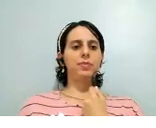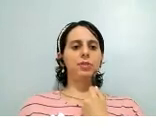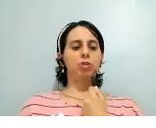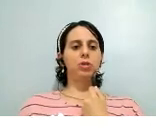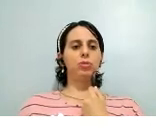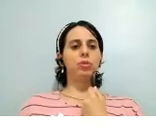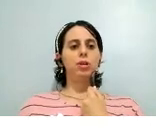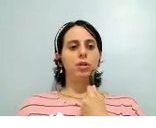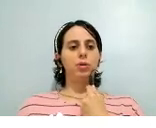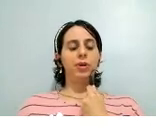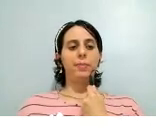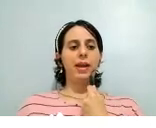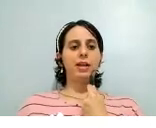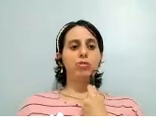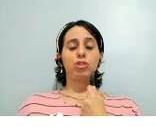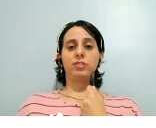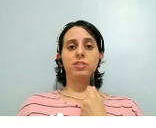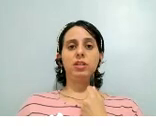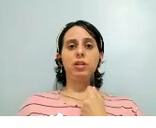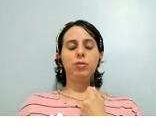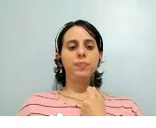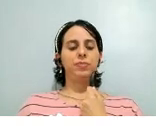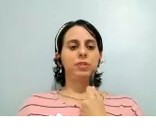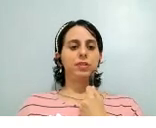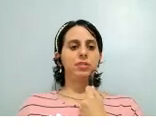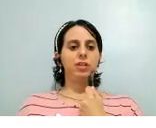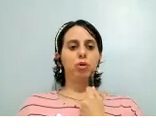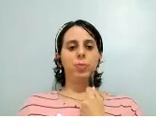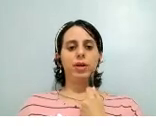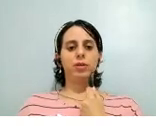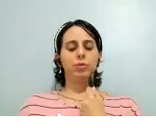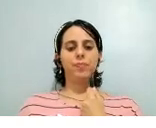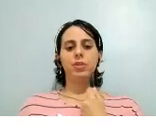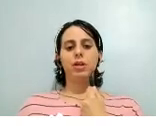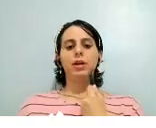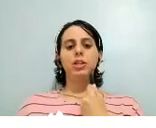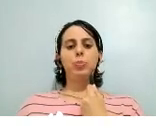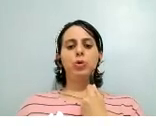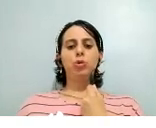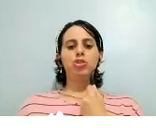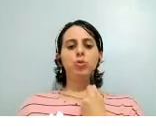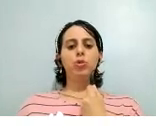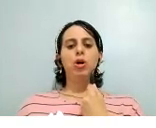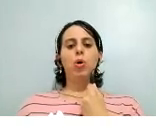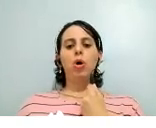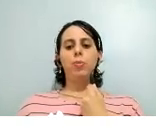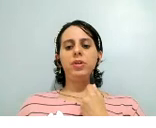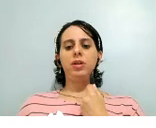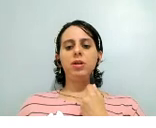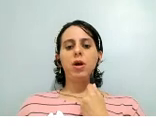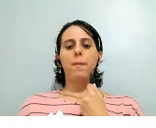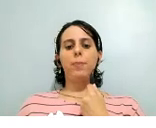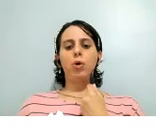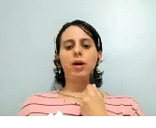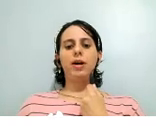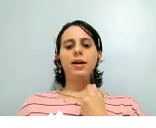casa, tomando um remédio, um chazinho, se recuperando. E, por último,